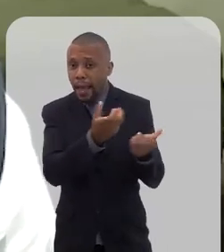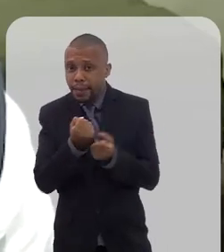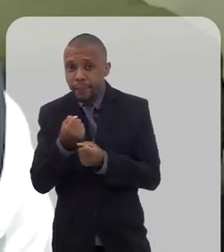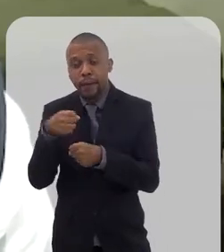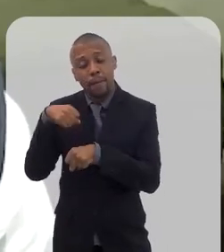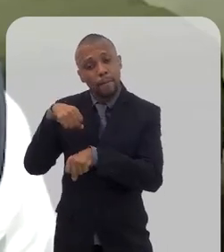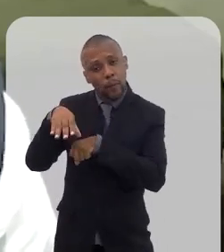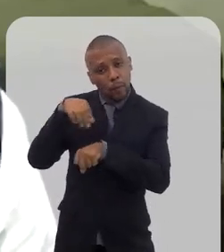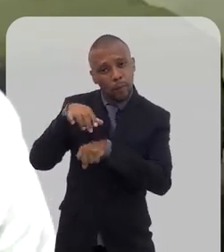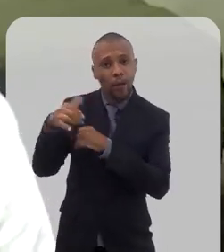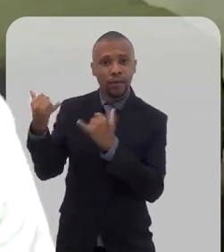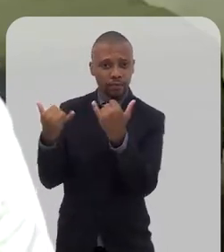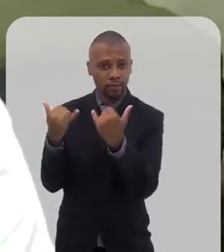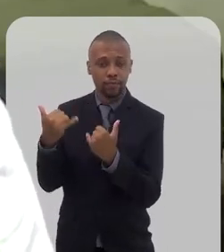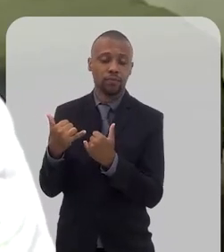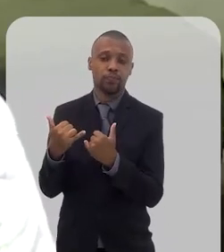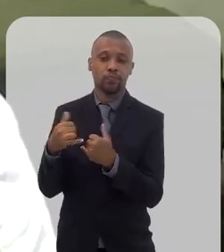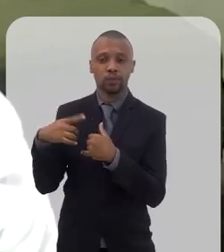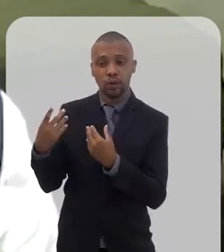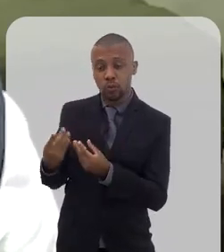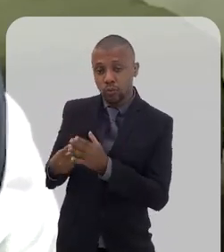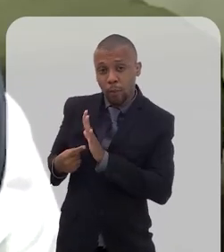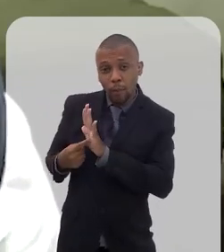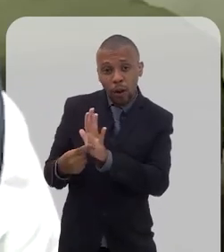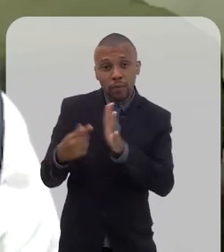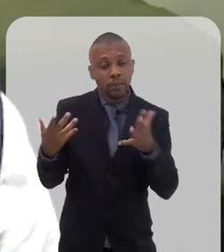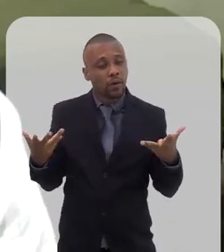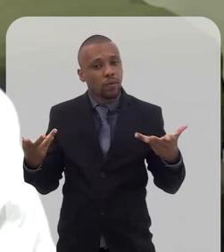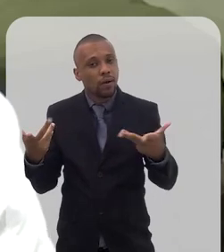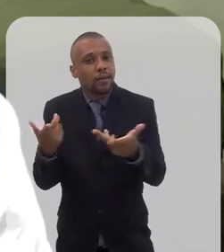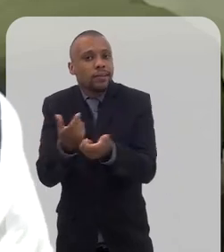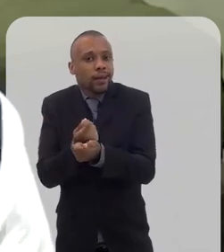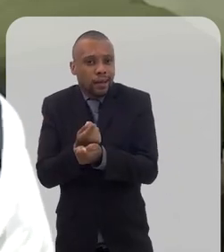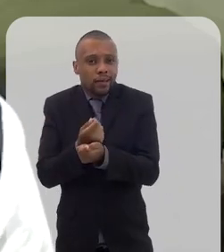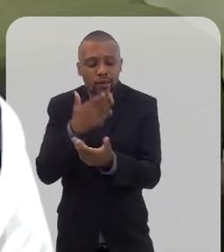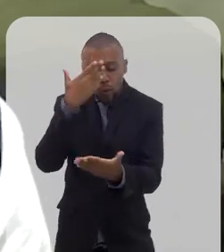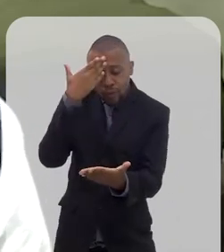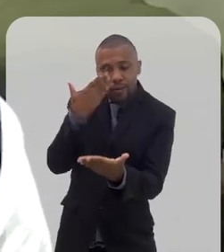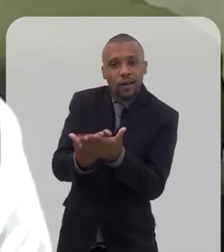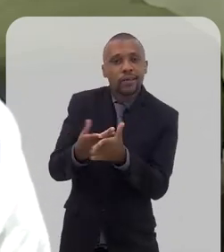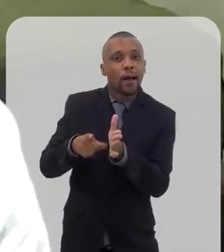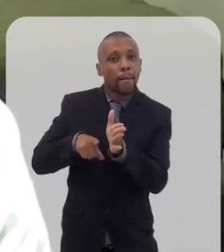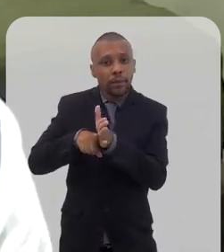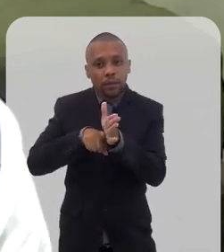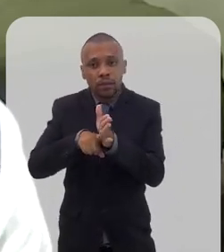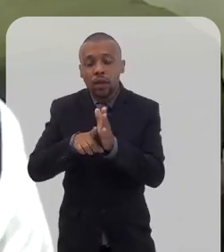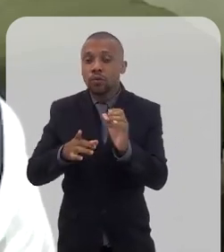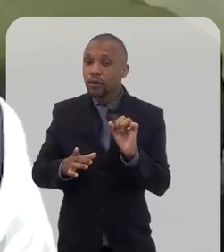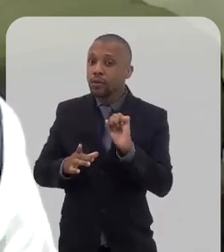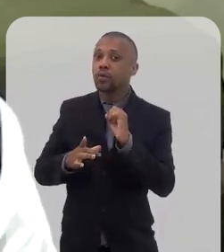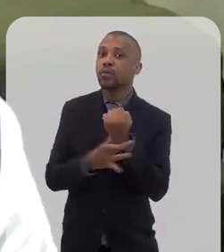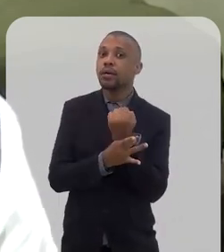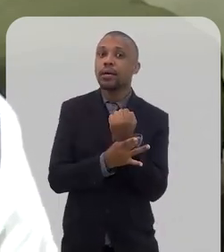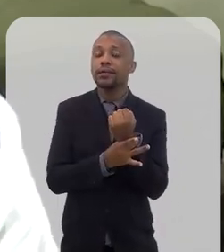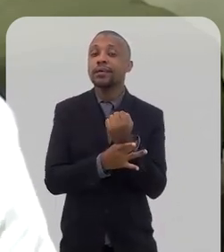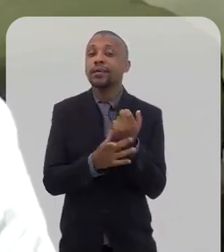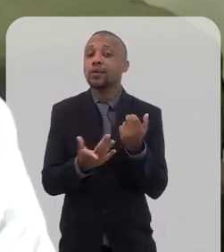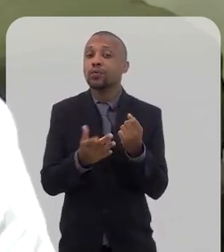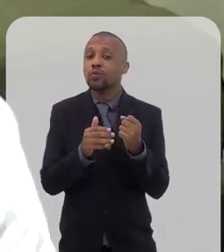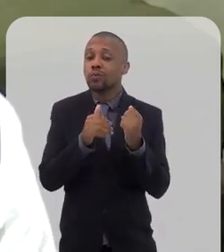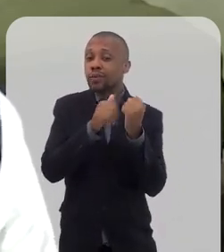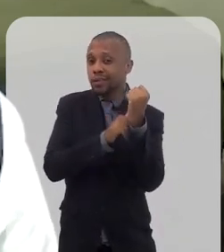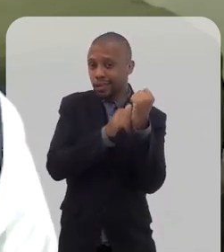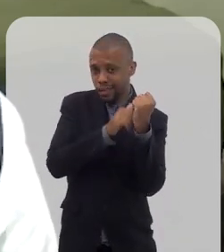muita qualidade, muita confiança à pesquisa, na questão do sigilo dos dados, do processamento